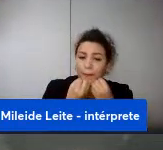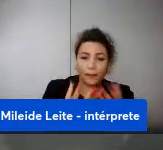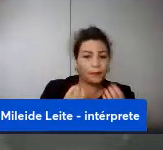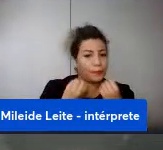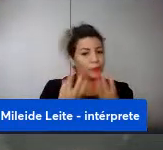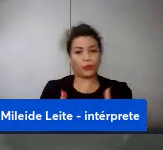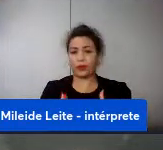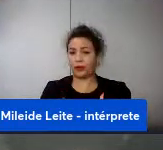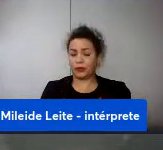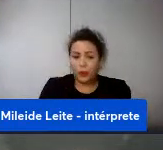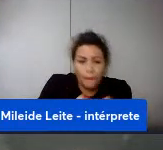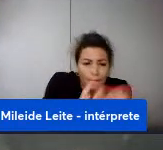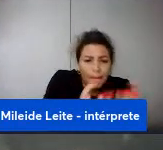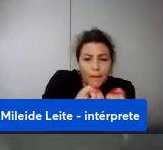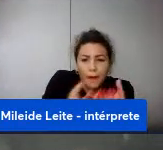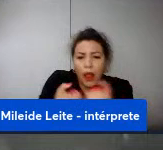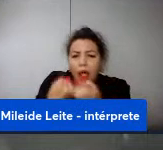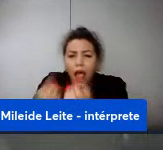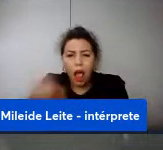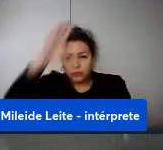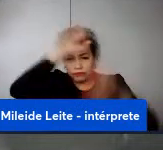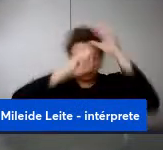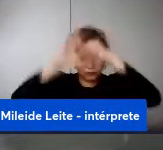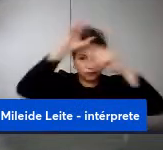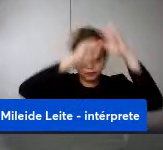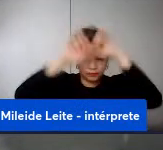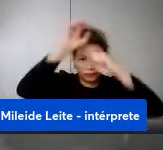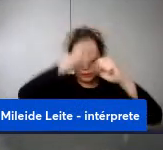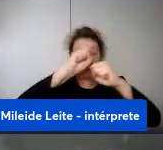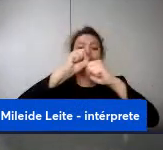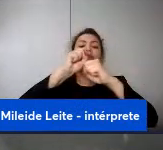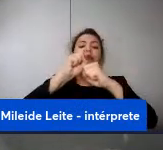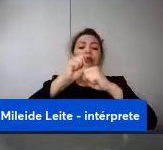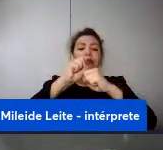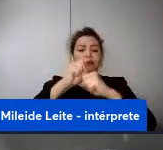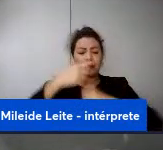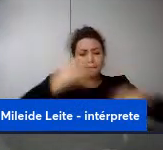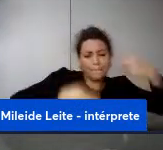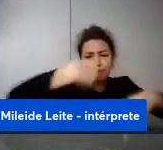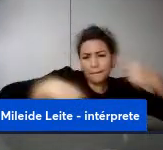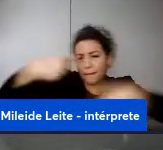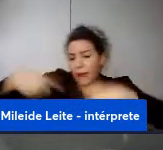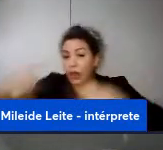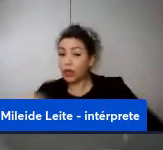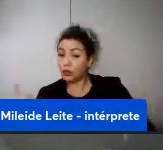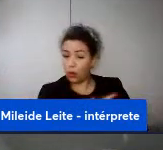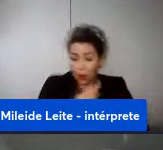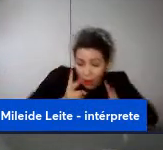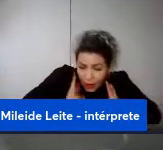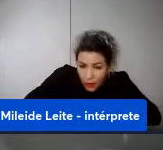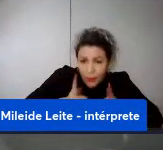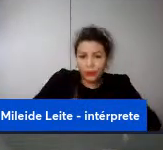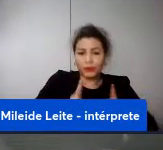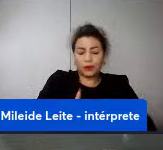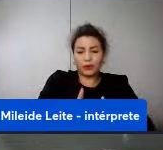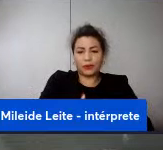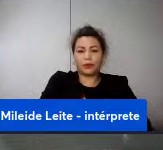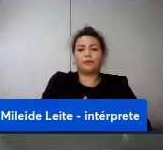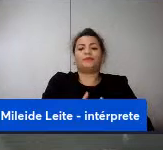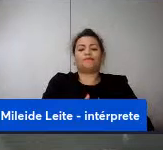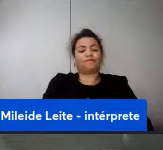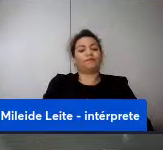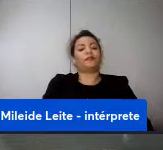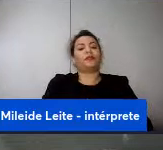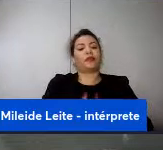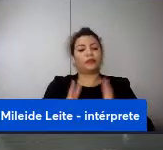que propicie bastante aprendizado e muitas discussões, para que a gente continue investindo